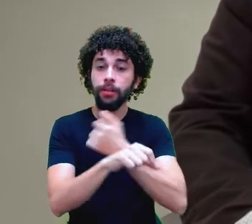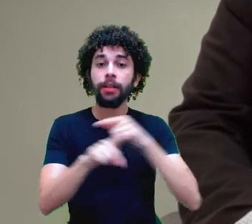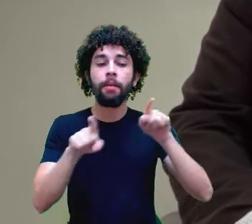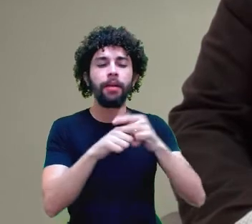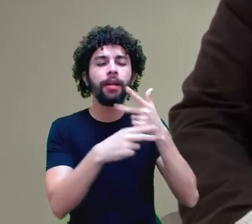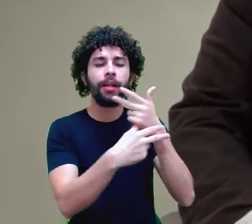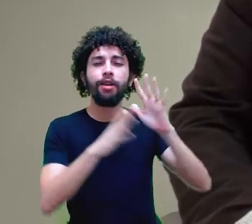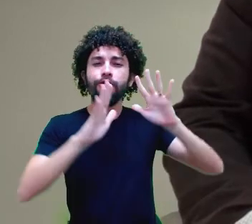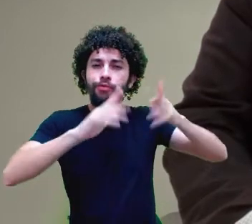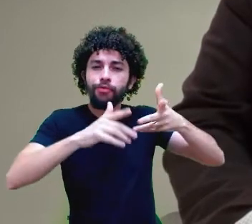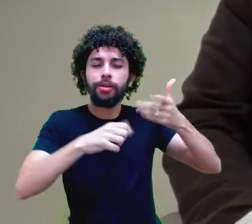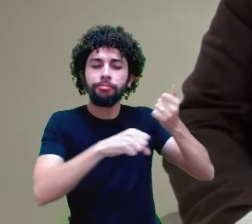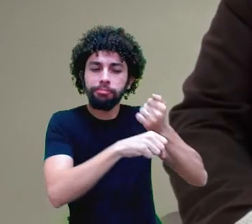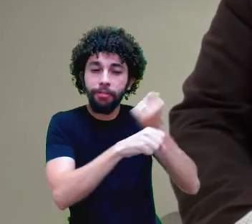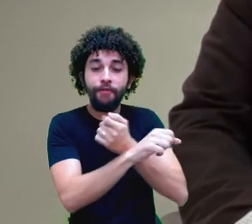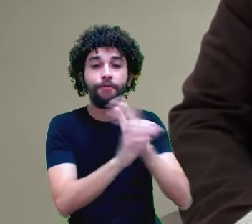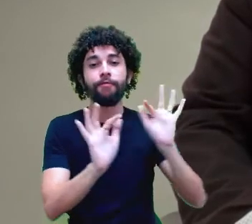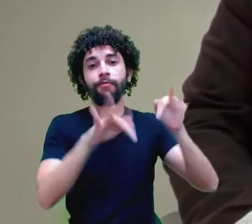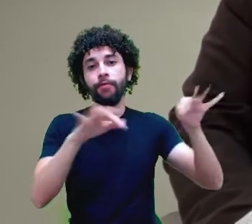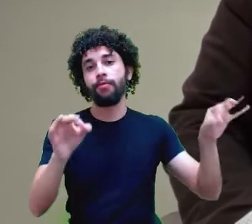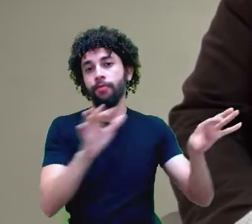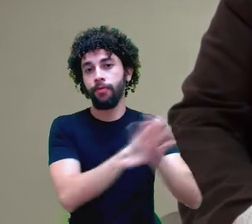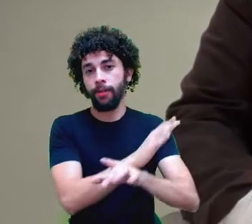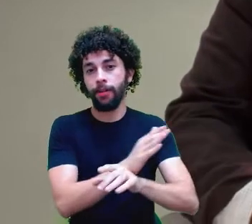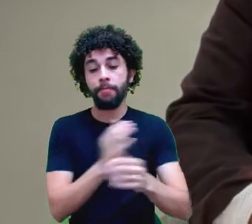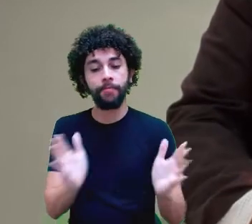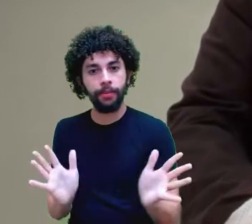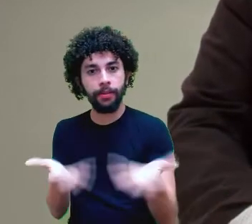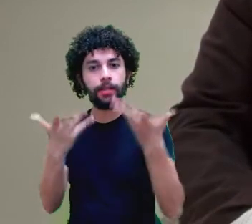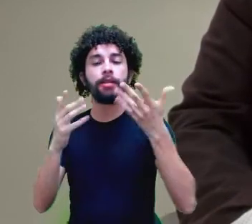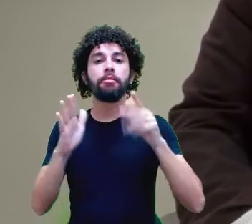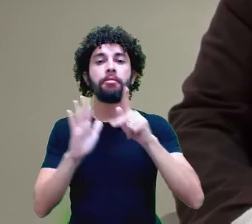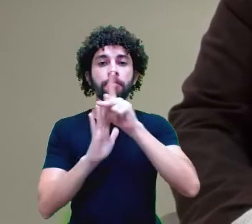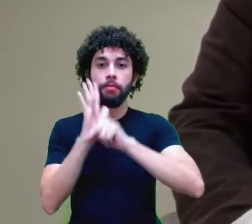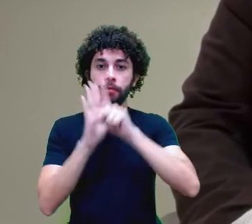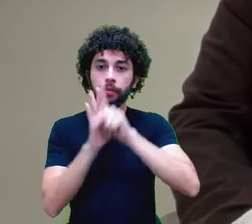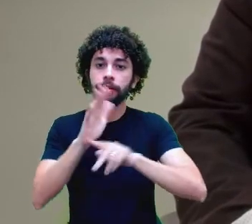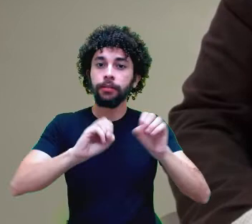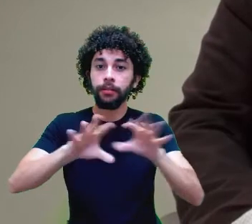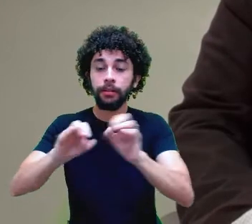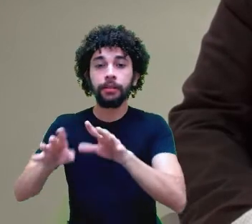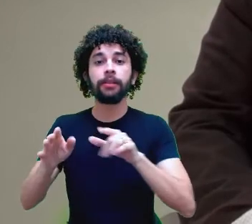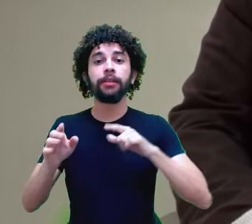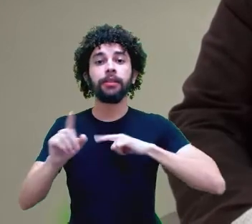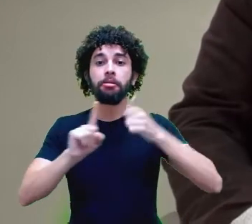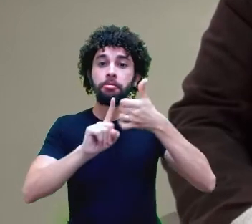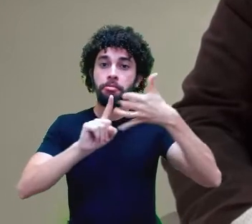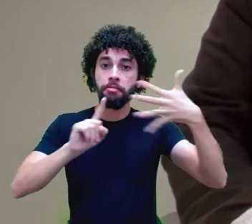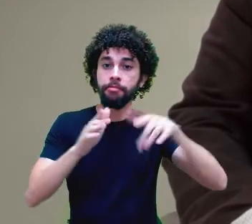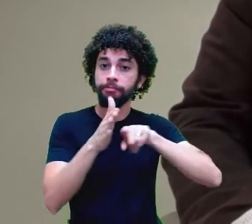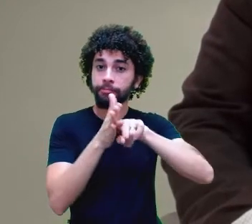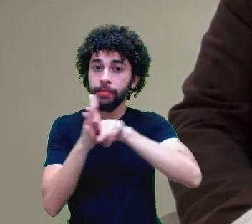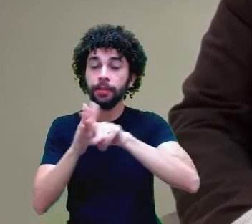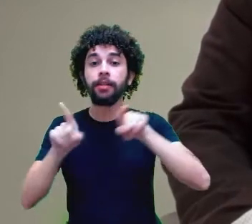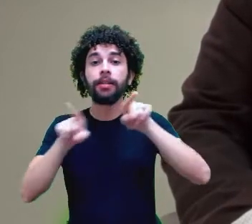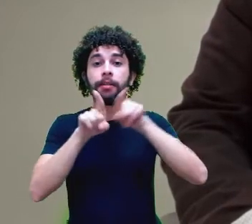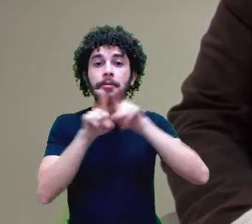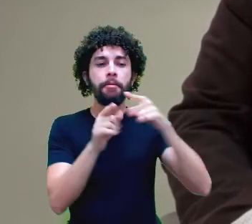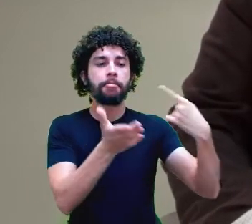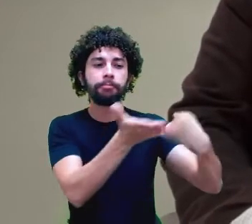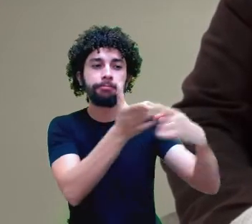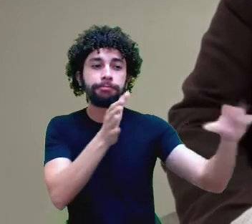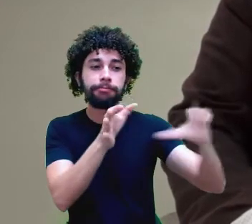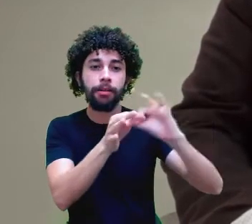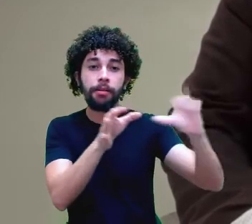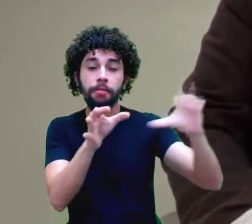área construída e finalizar as obras em andamento, fomentar projetos de ensino, pesquisa e extensão com parcerias